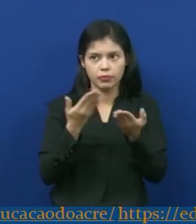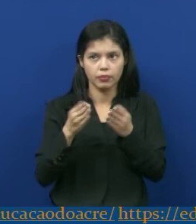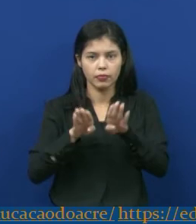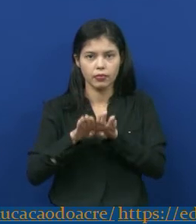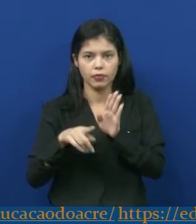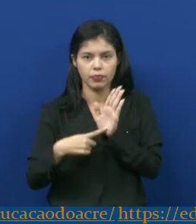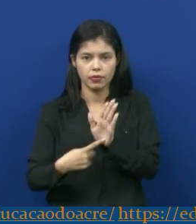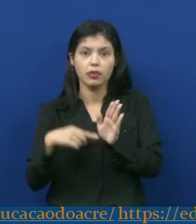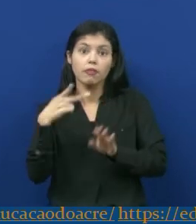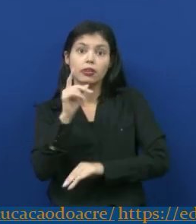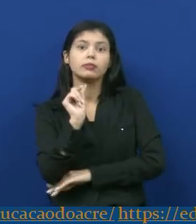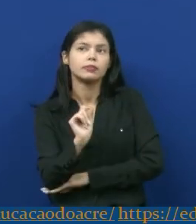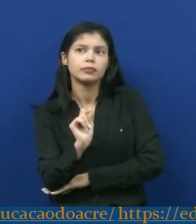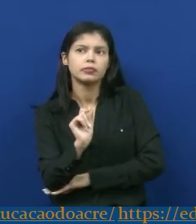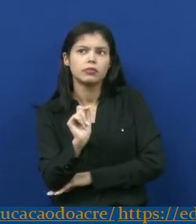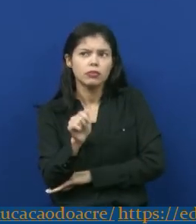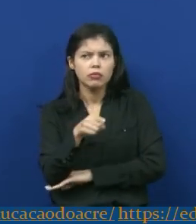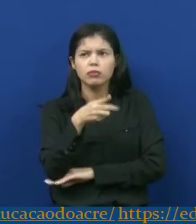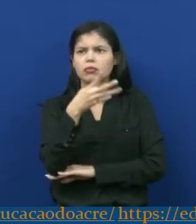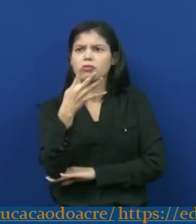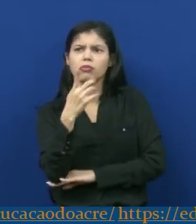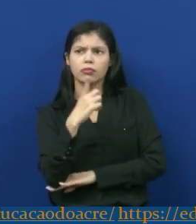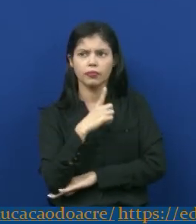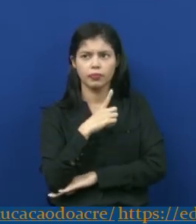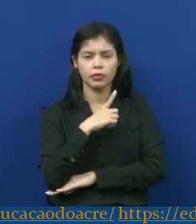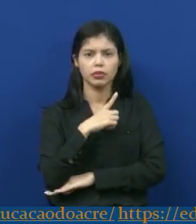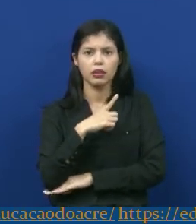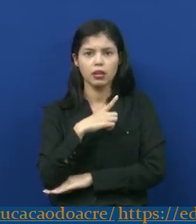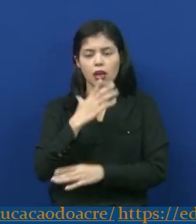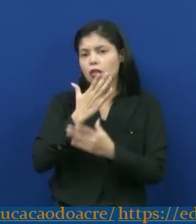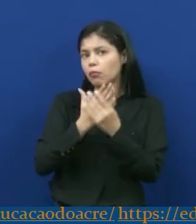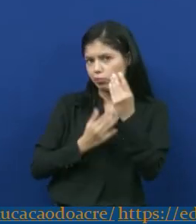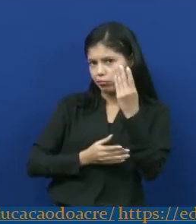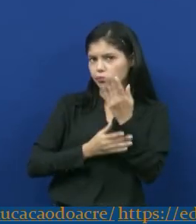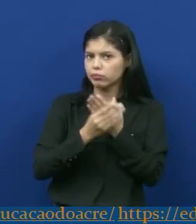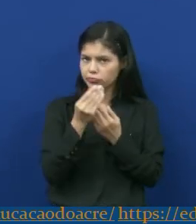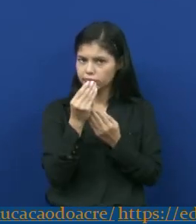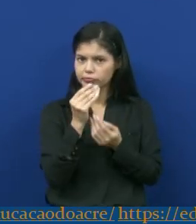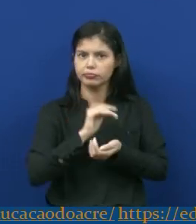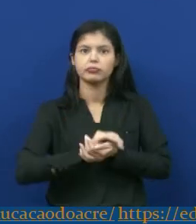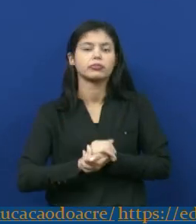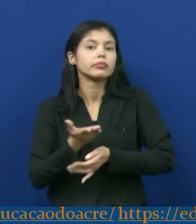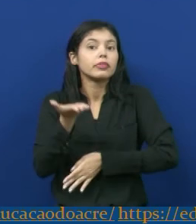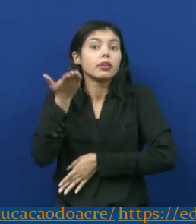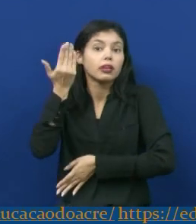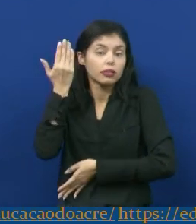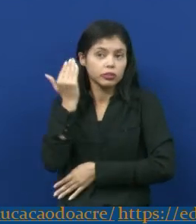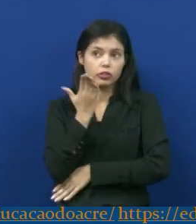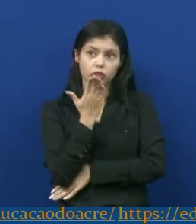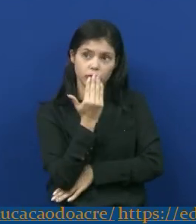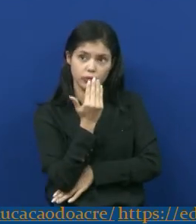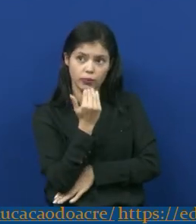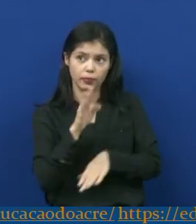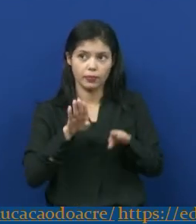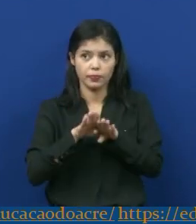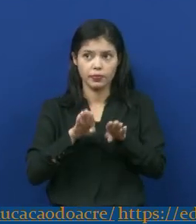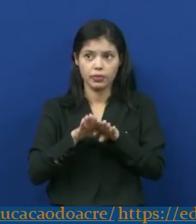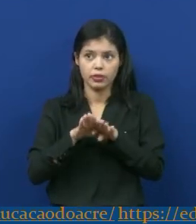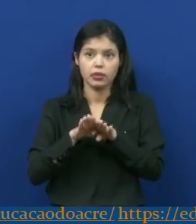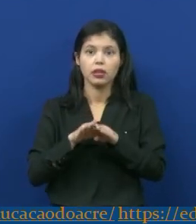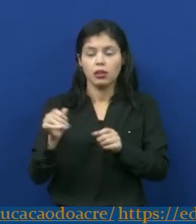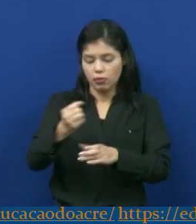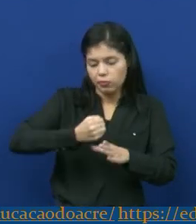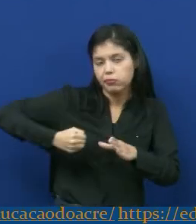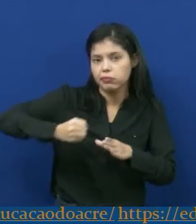uma imagem que diz assim, ó. Quando hay que lavarse las manos? Antes de comer, amamantar o